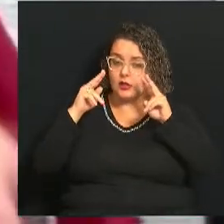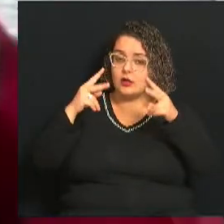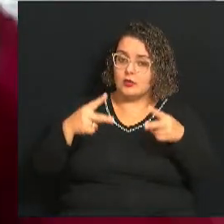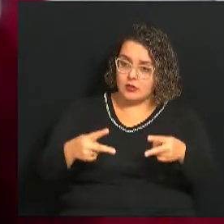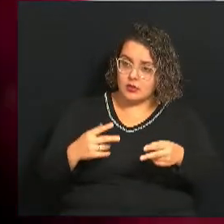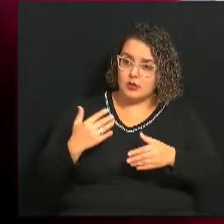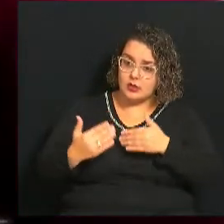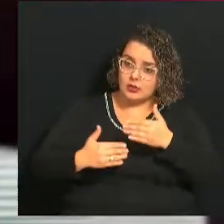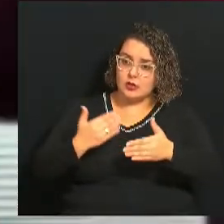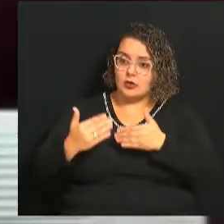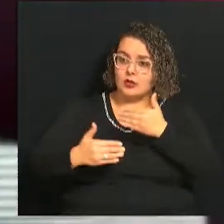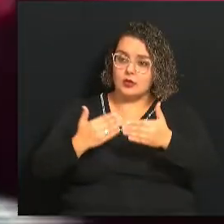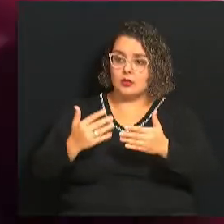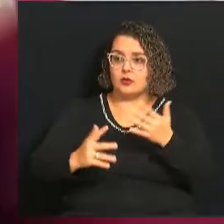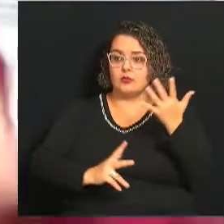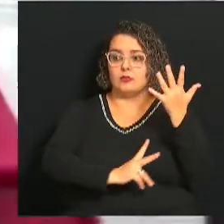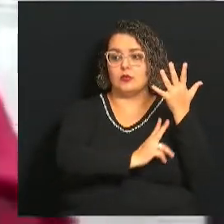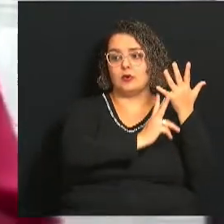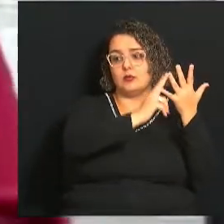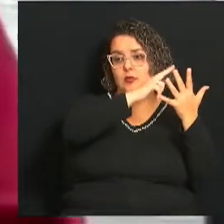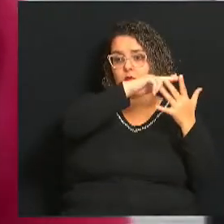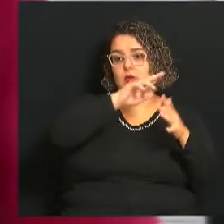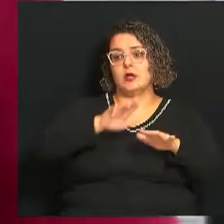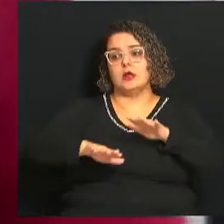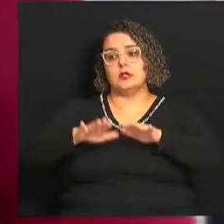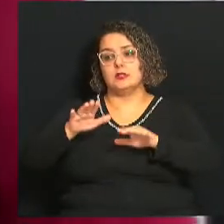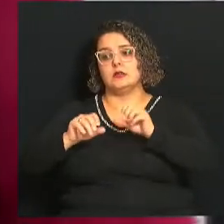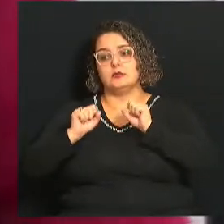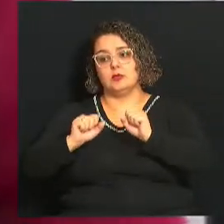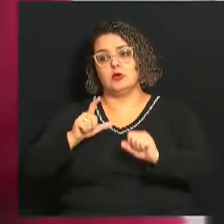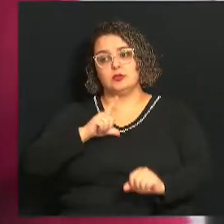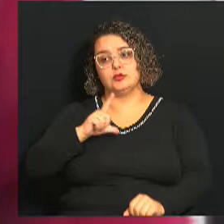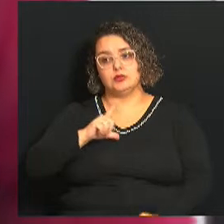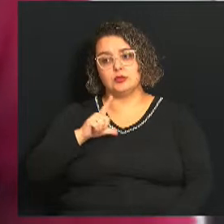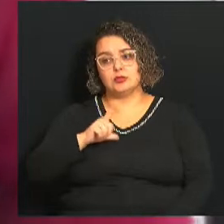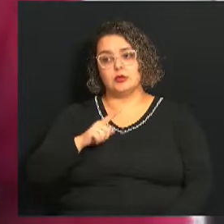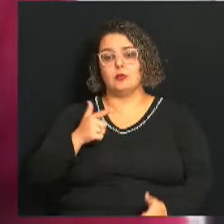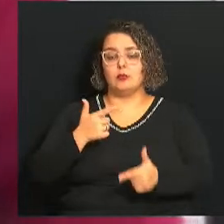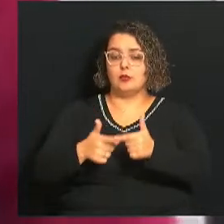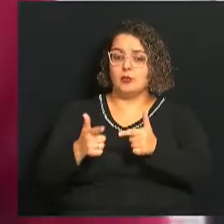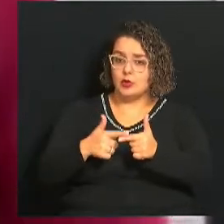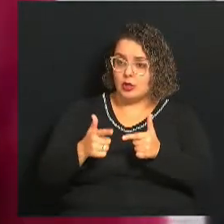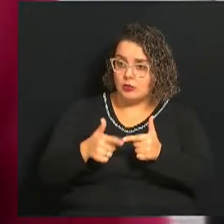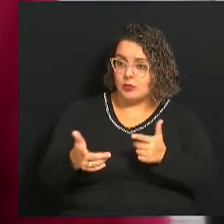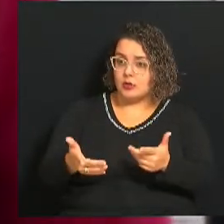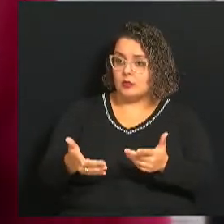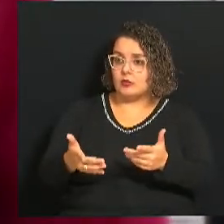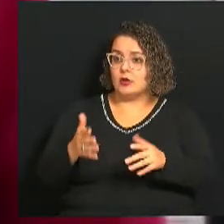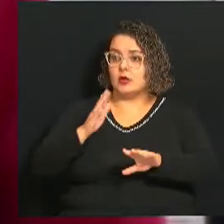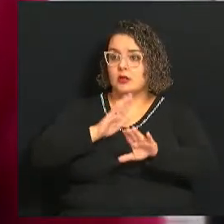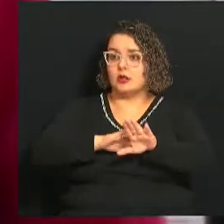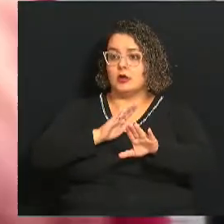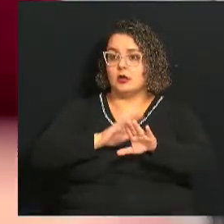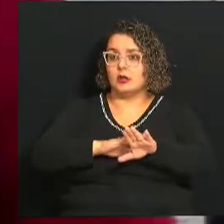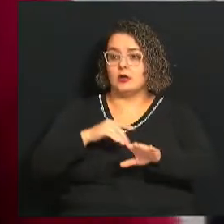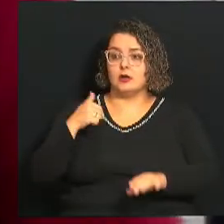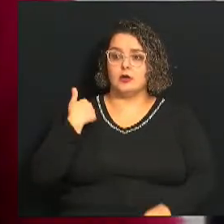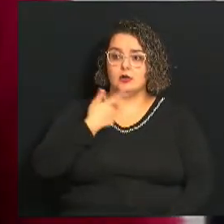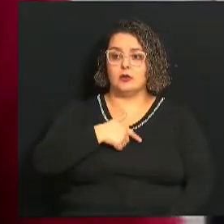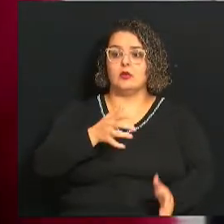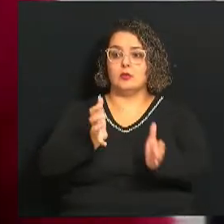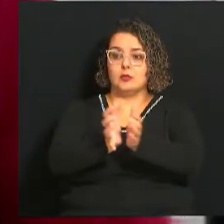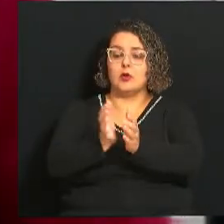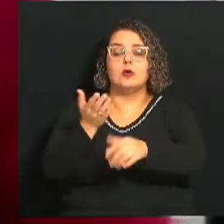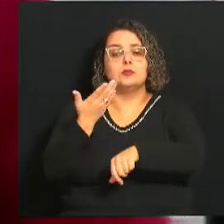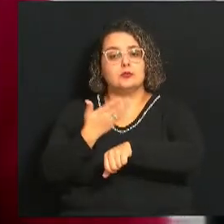processos nossos de poda, muitas vezes, às vezes pode haver algum desvio, né, de procedimento, muito embora o nosso time é um time treinado, é